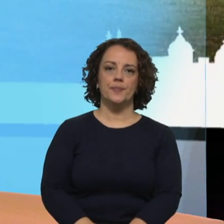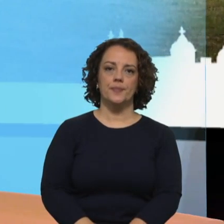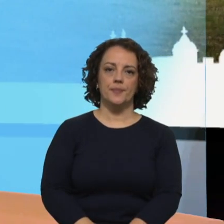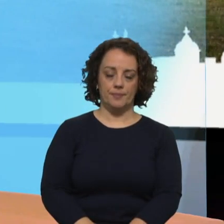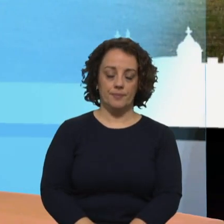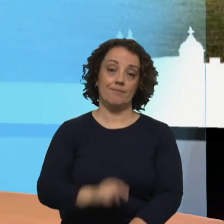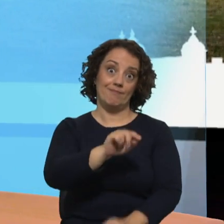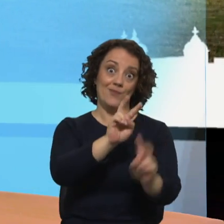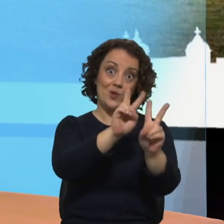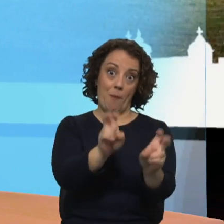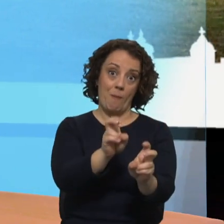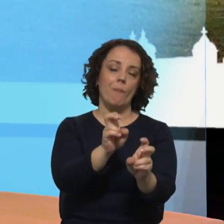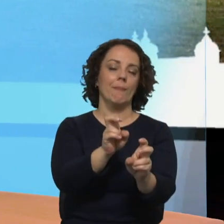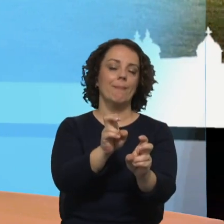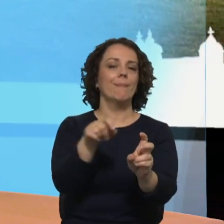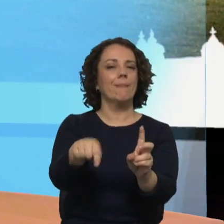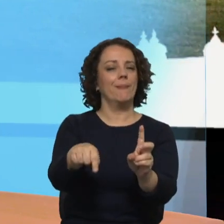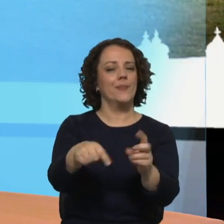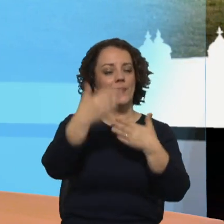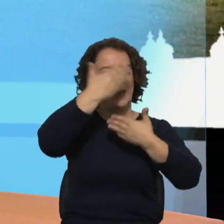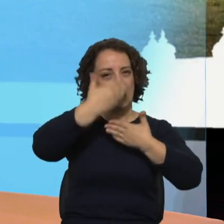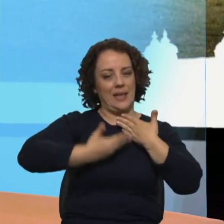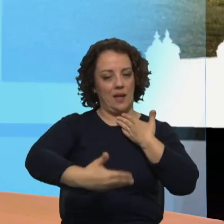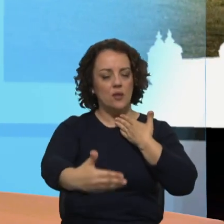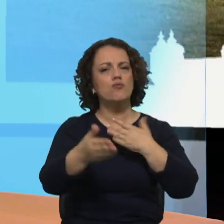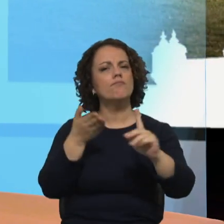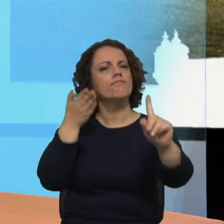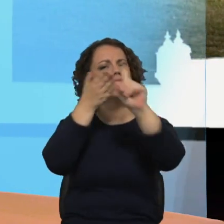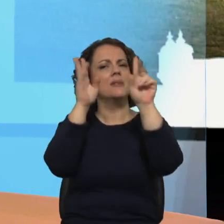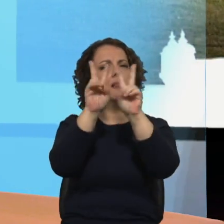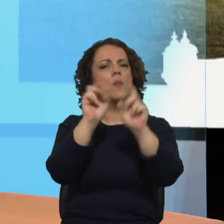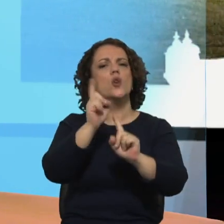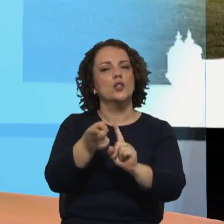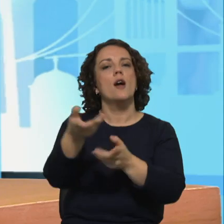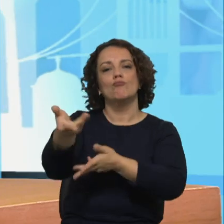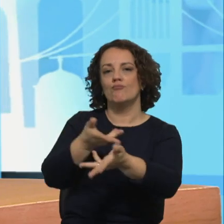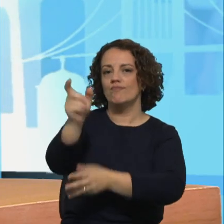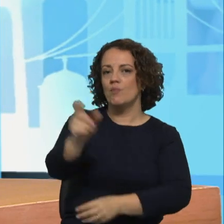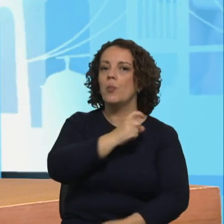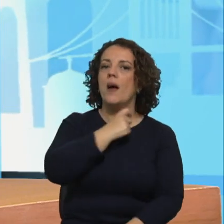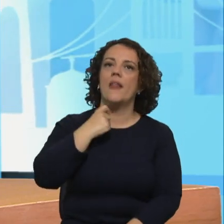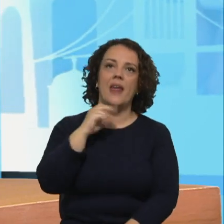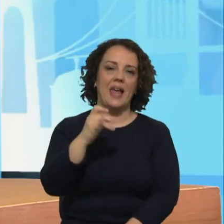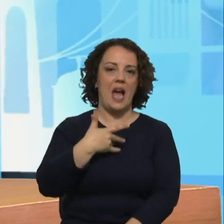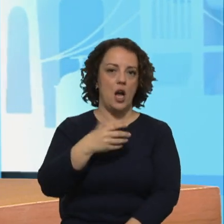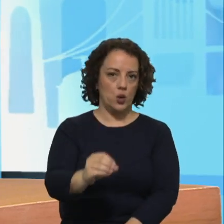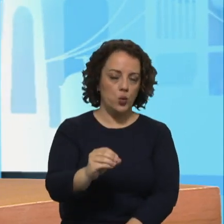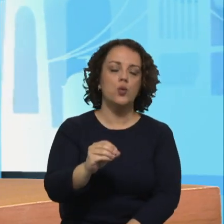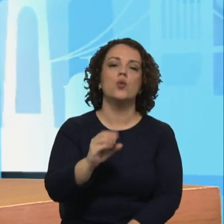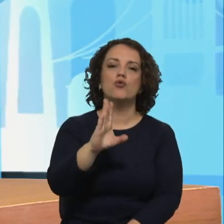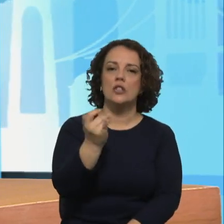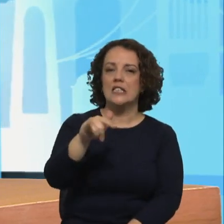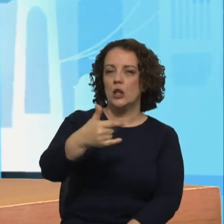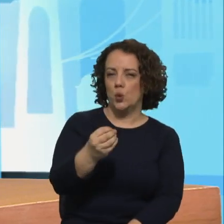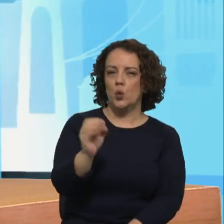E é sobre a centralidade das celebrações destes dias que falamos agora com o padre Ricardo Jacinto, que é pároco na zona oeste do Patriarcado de